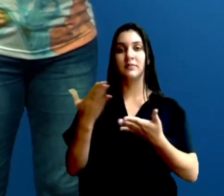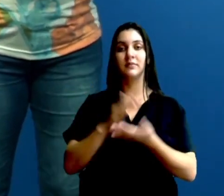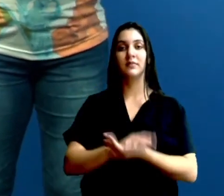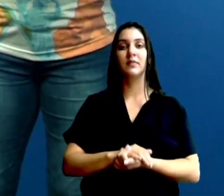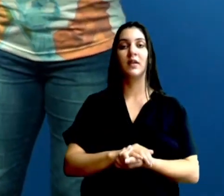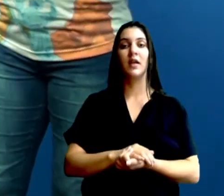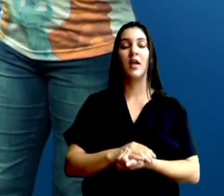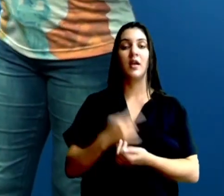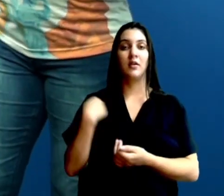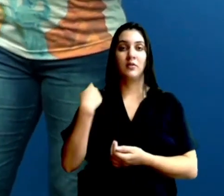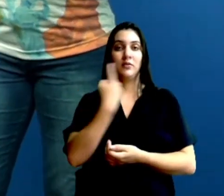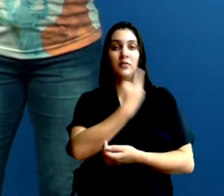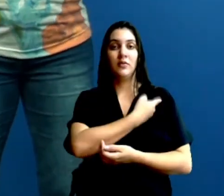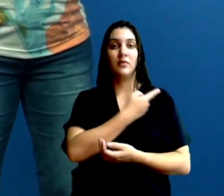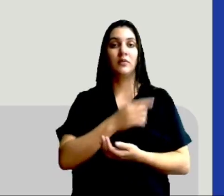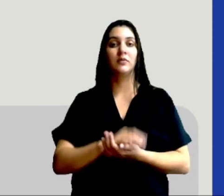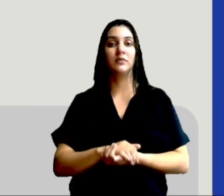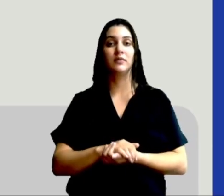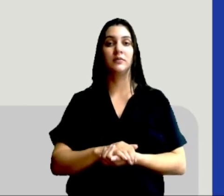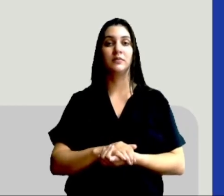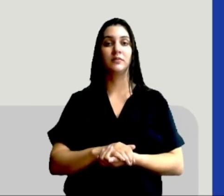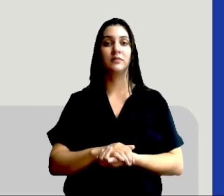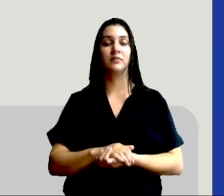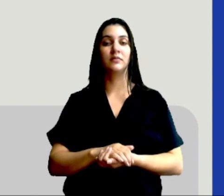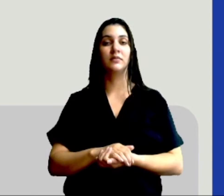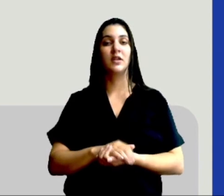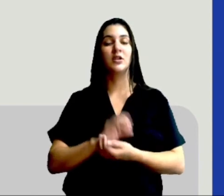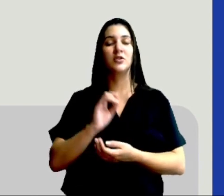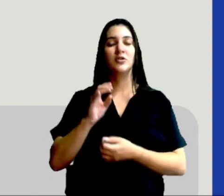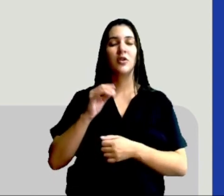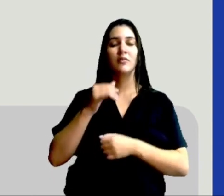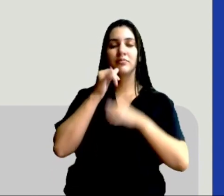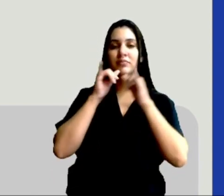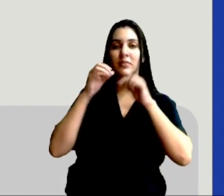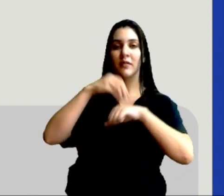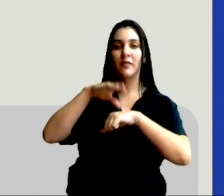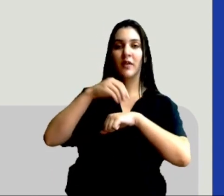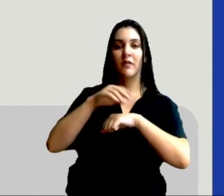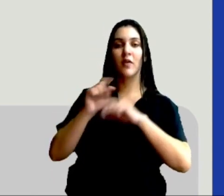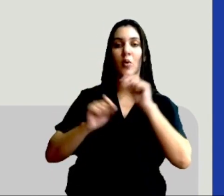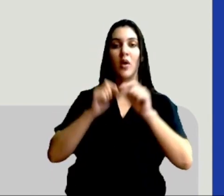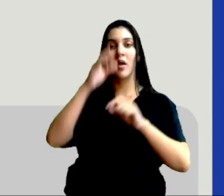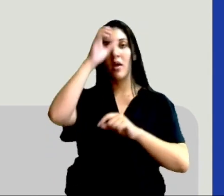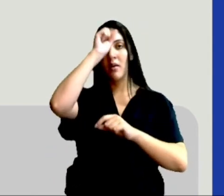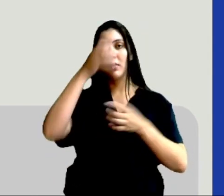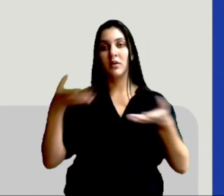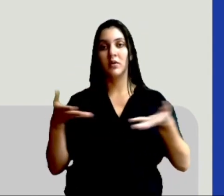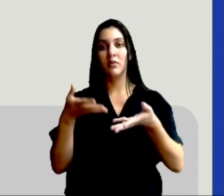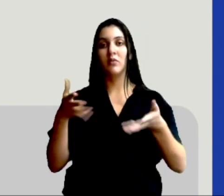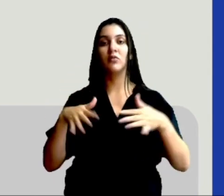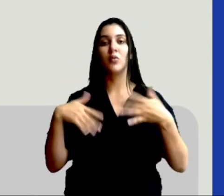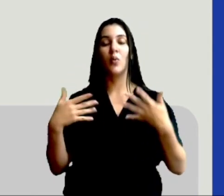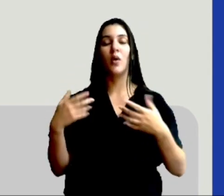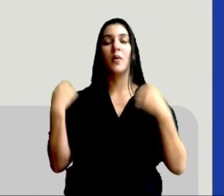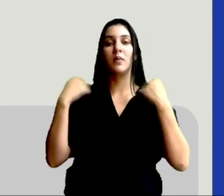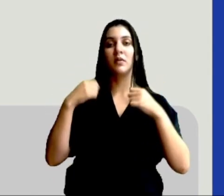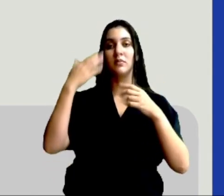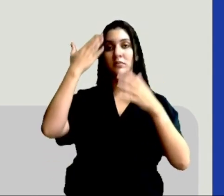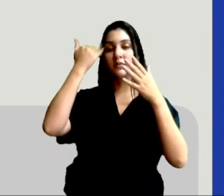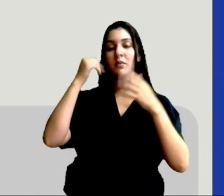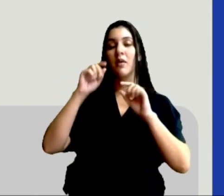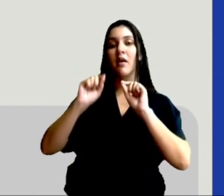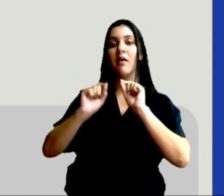agradecer. As nossas... deixa eu dar só um spoilerzinho do que a gente aprendeu hoje. Quando precisamos saber